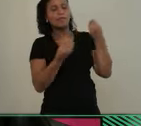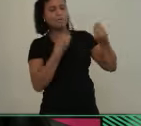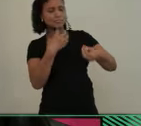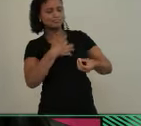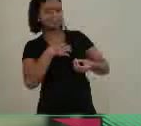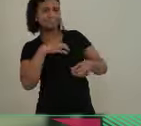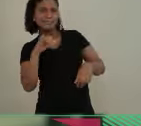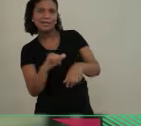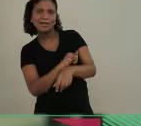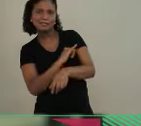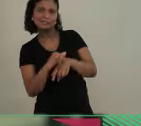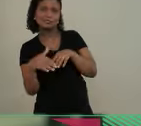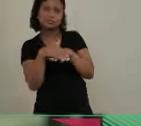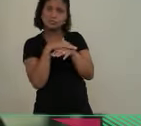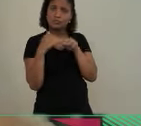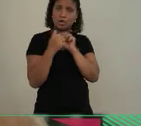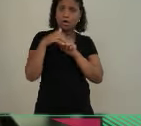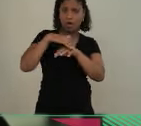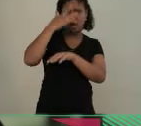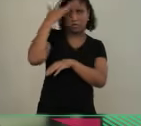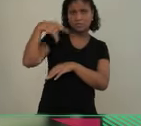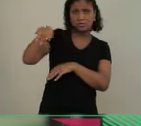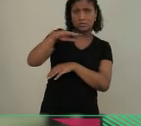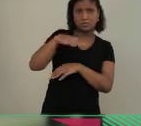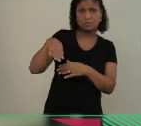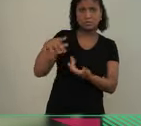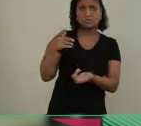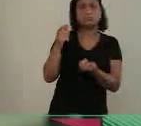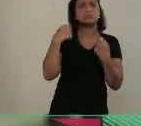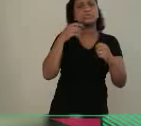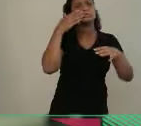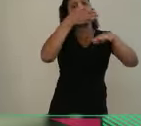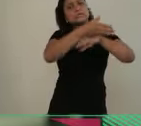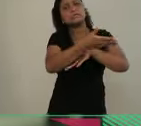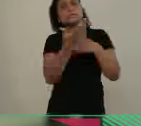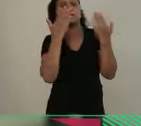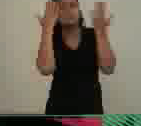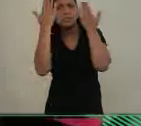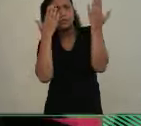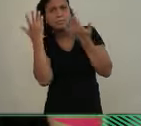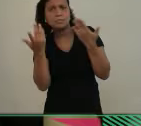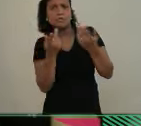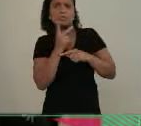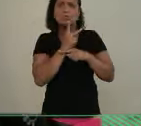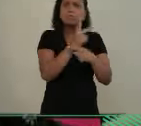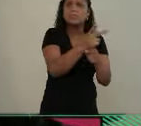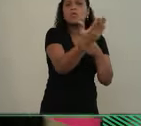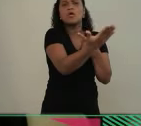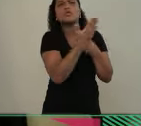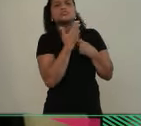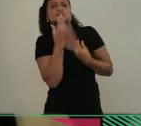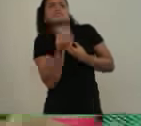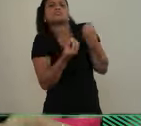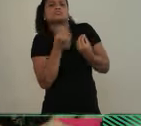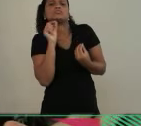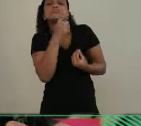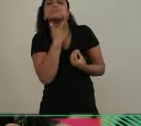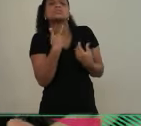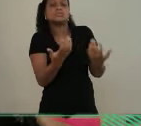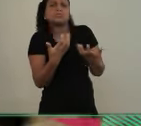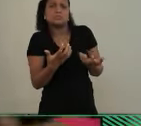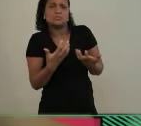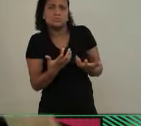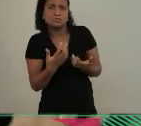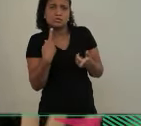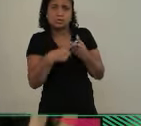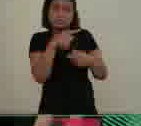se ajeitam. Falar com alguém, seja um terapeuta, mas procurar uma ajuda para falar o que você quiser, porque você, nesse momento,